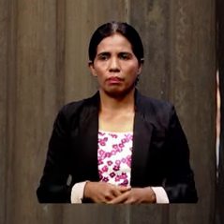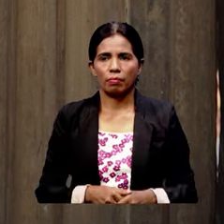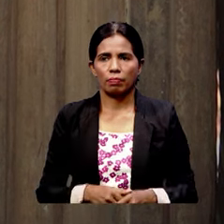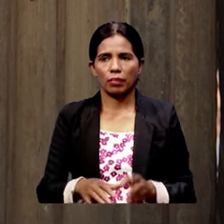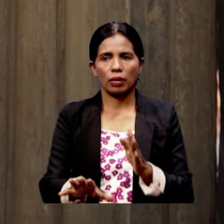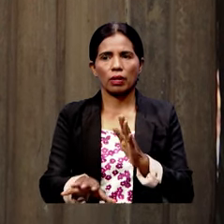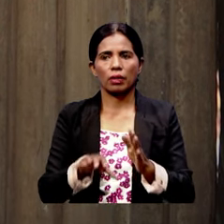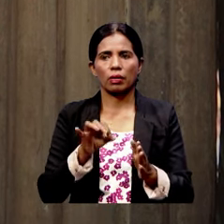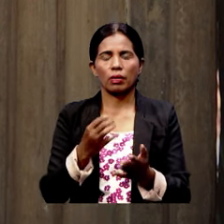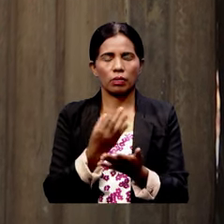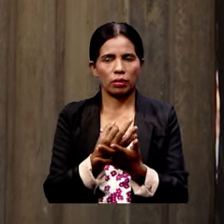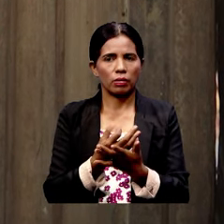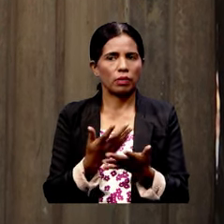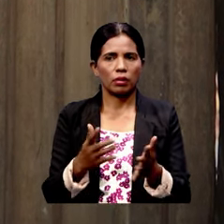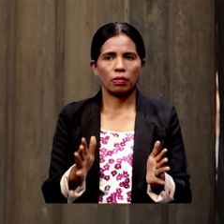retane te kvotro mava.